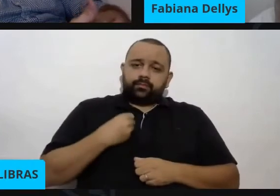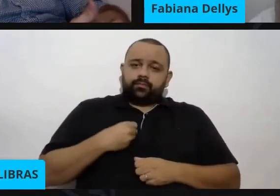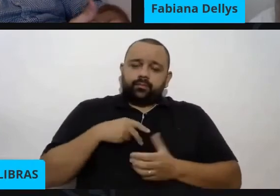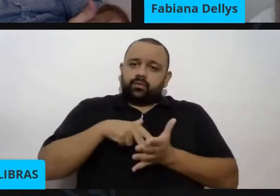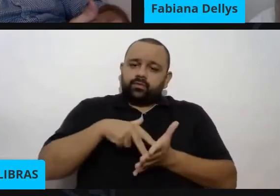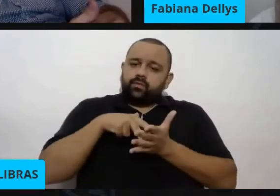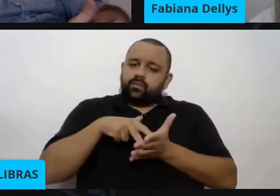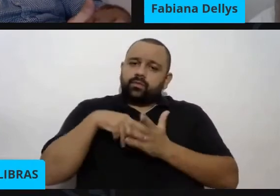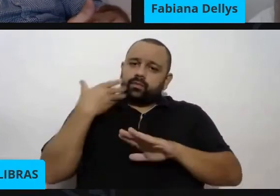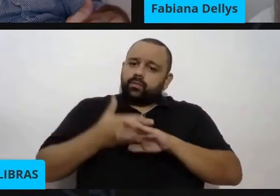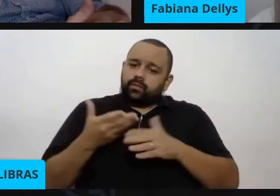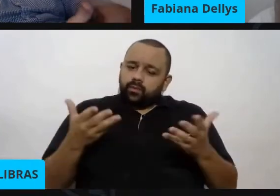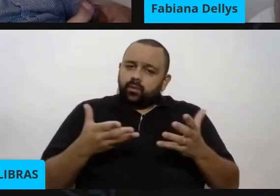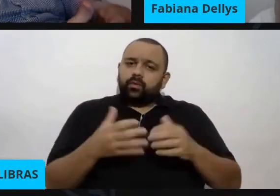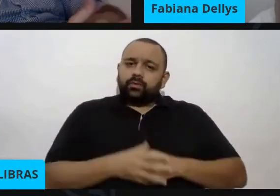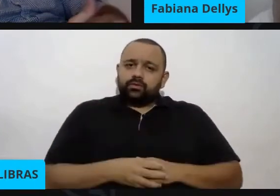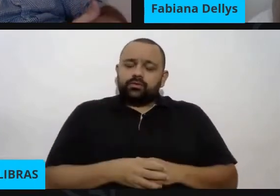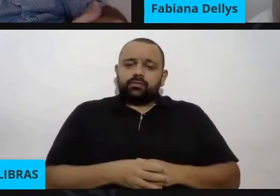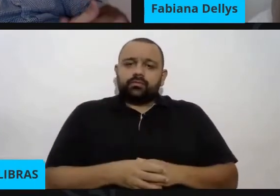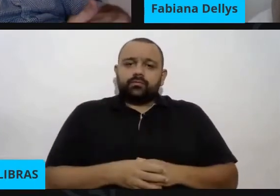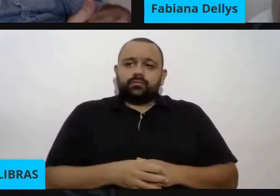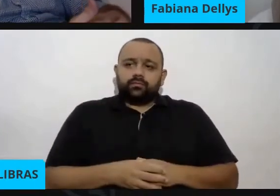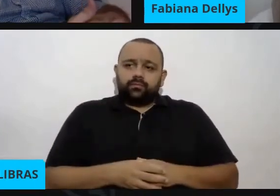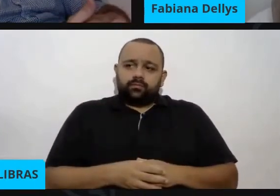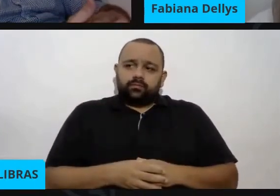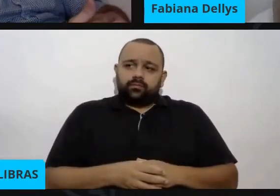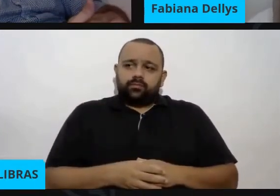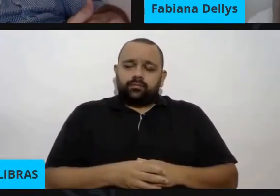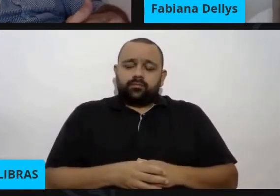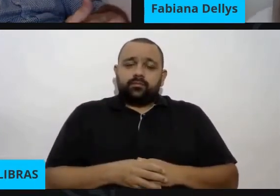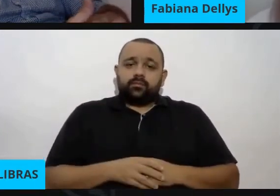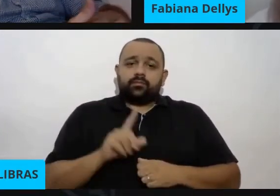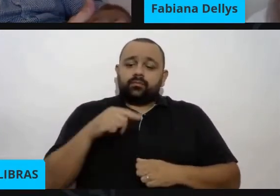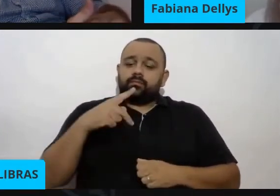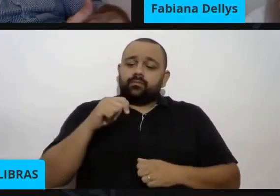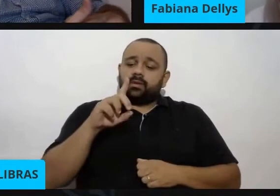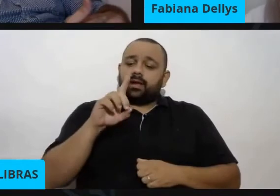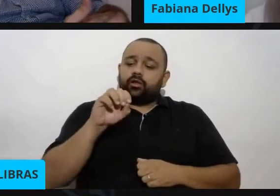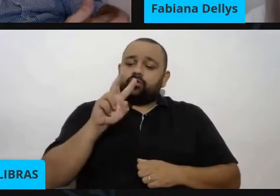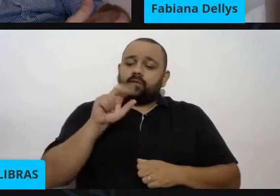intensamente hoje. A Prosônia Padovani.